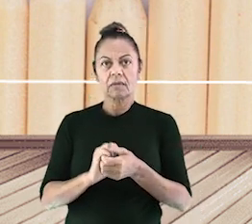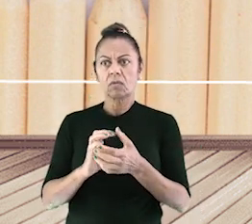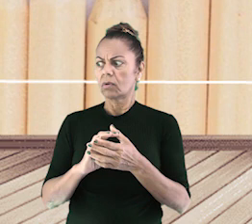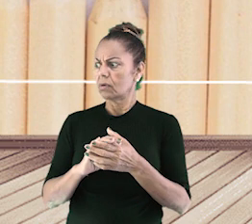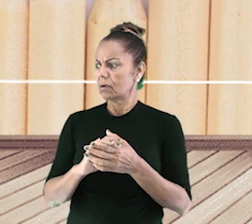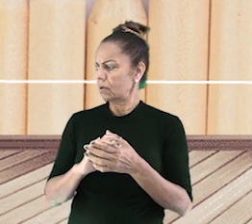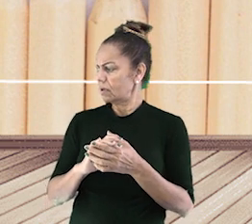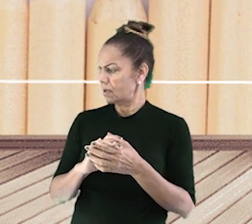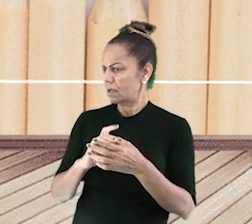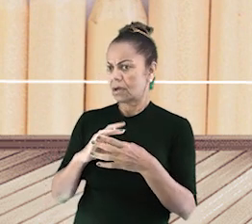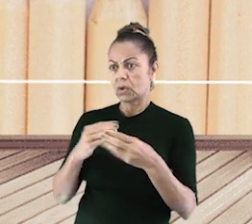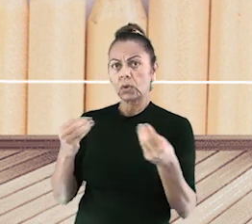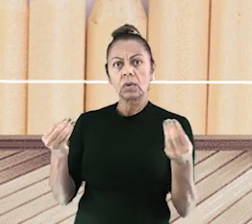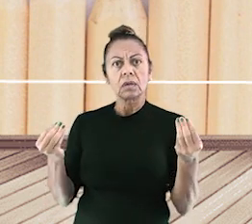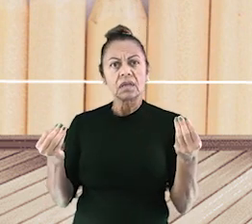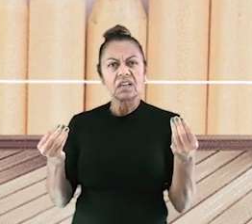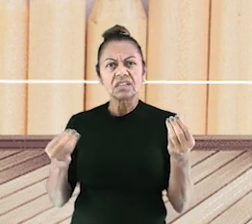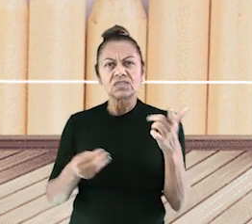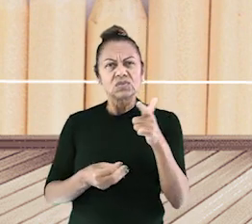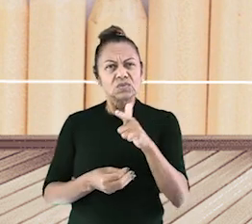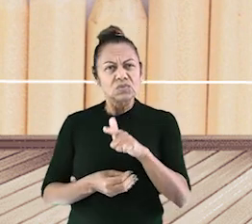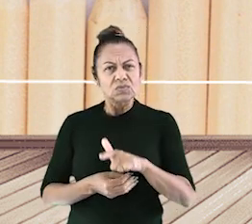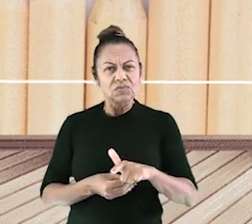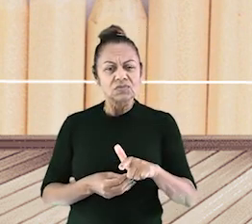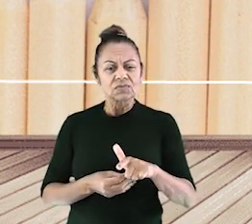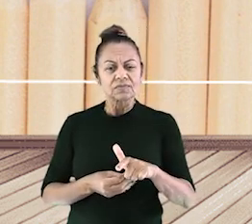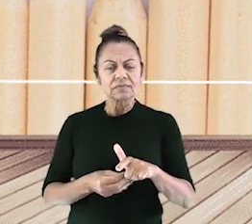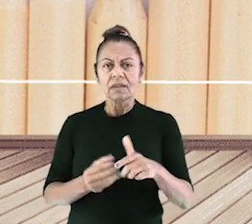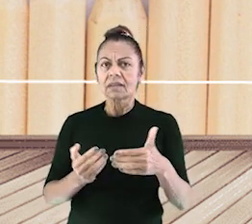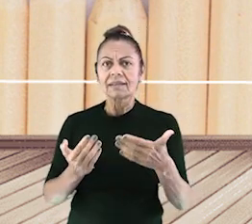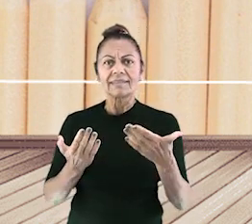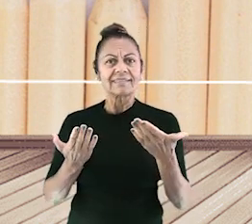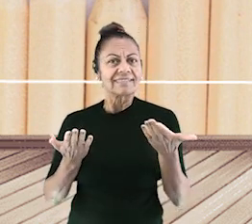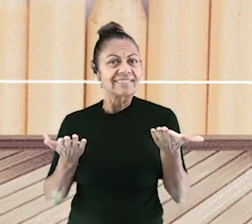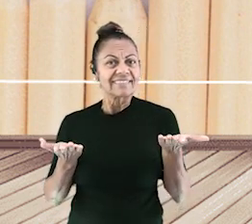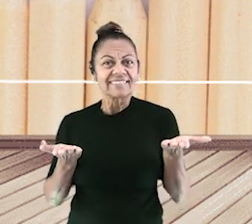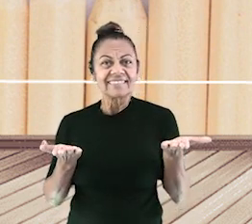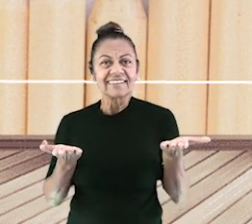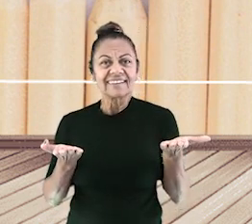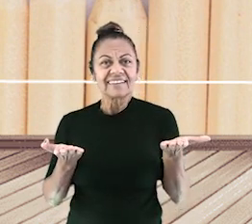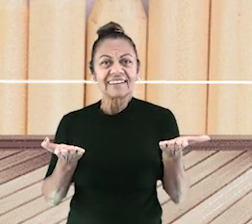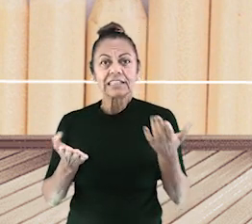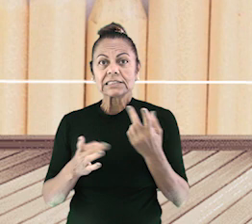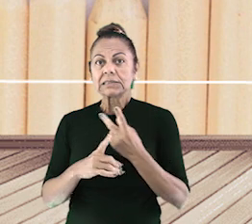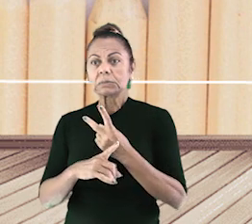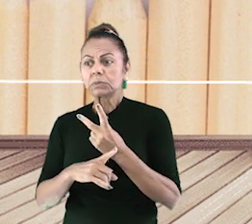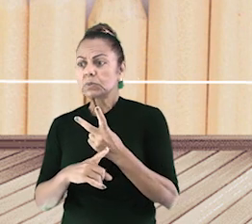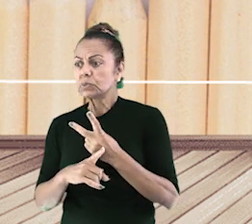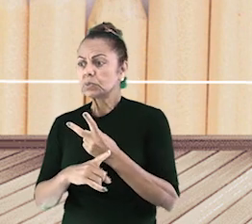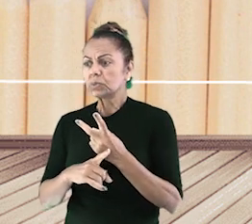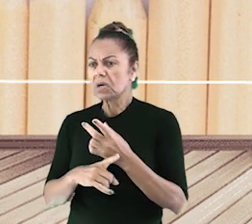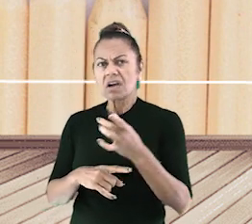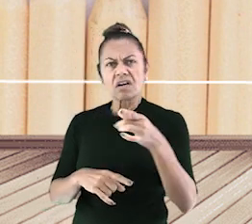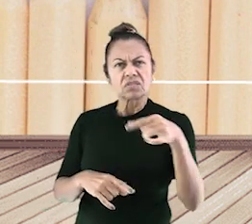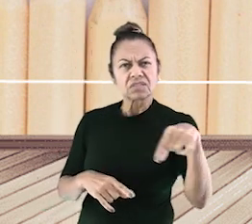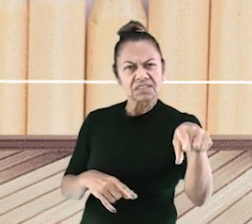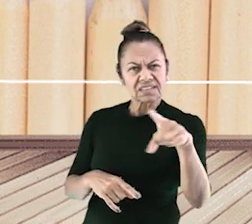Ué? De novo? Cadê? Estou procurando, vocês estão vendo a